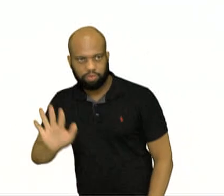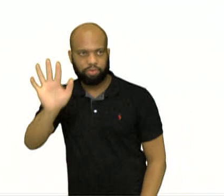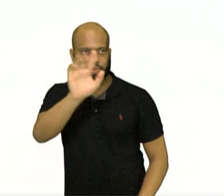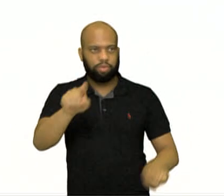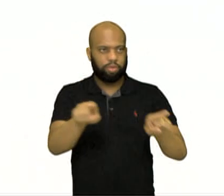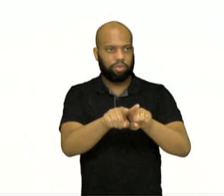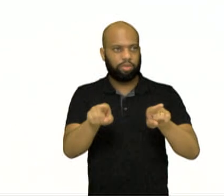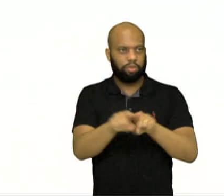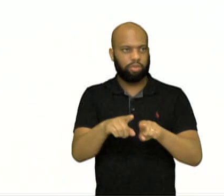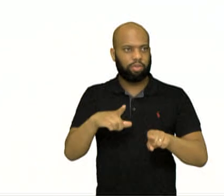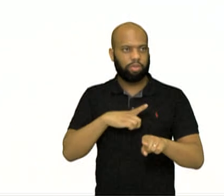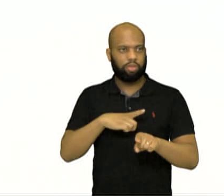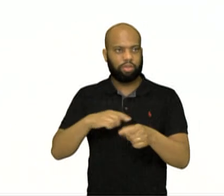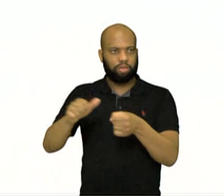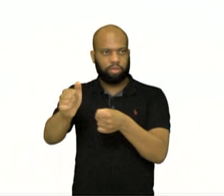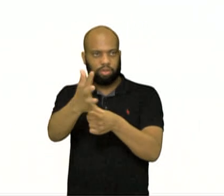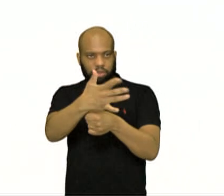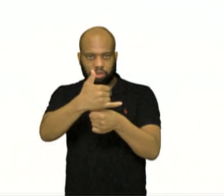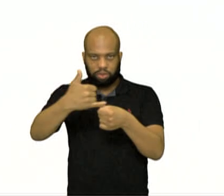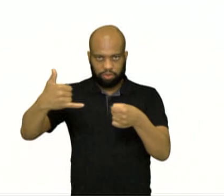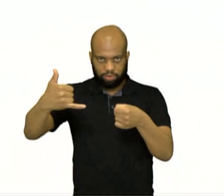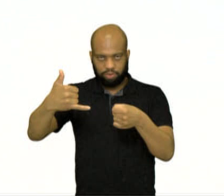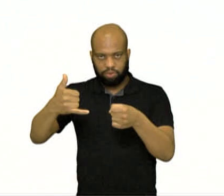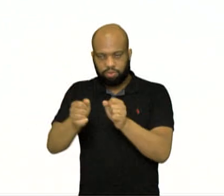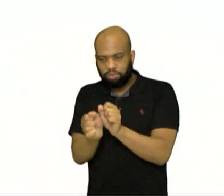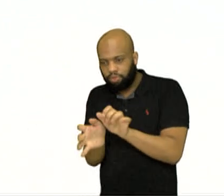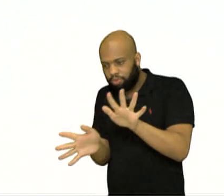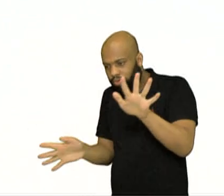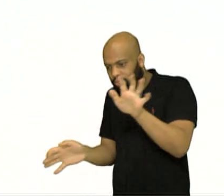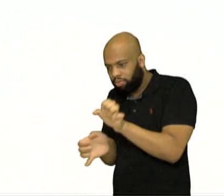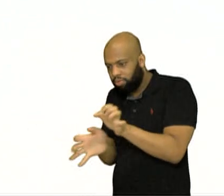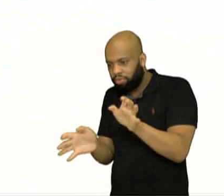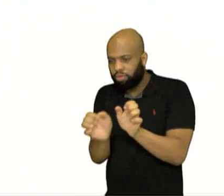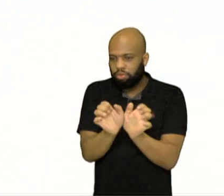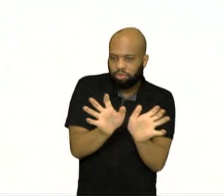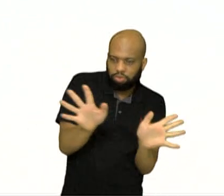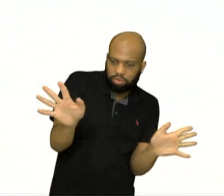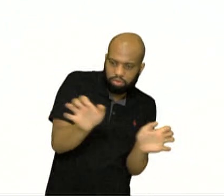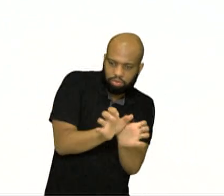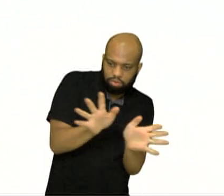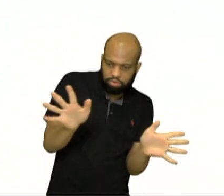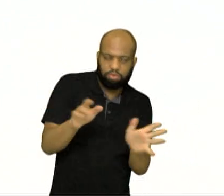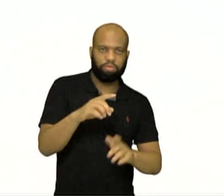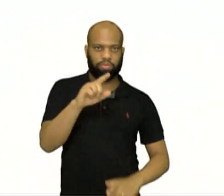força existentes ao redor de uma carga pontual A, as linhas de campo elétrico